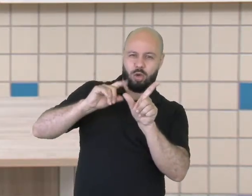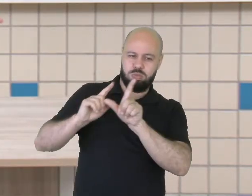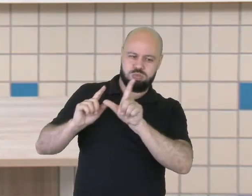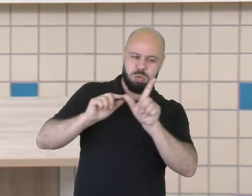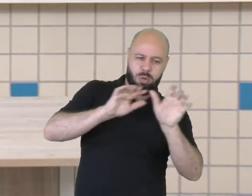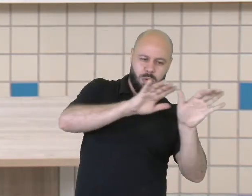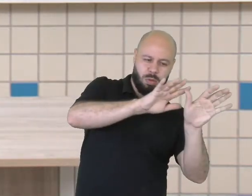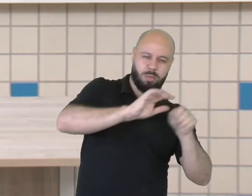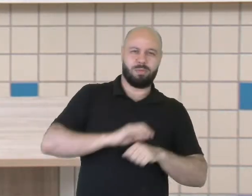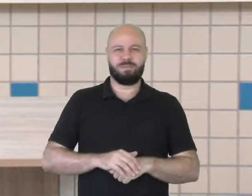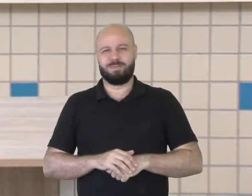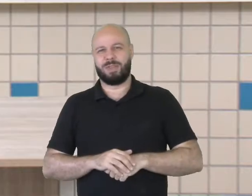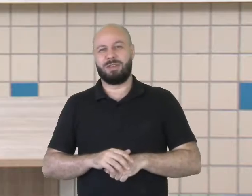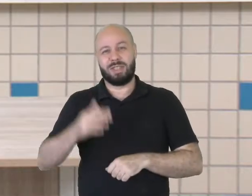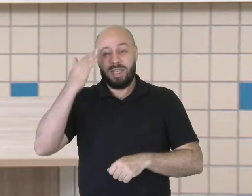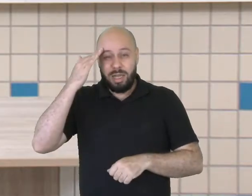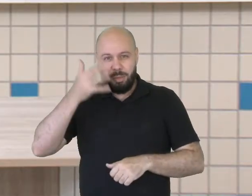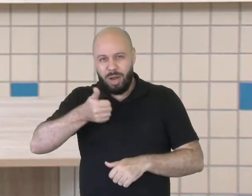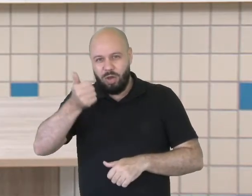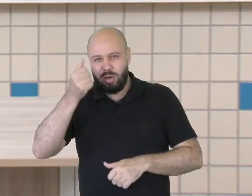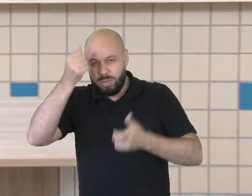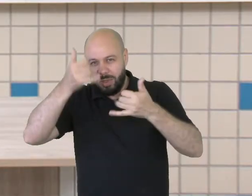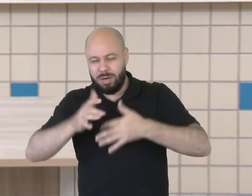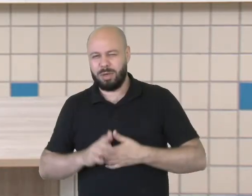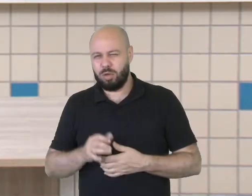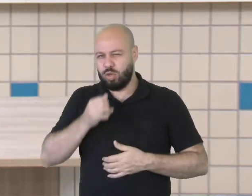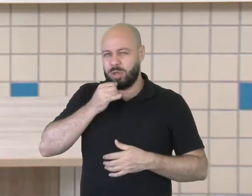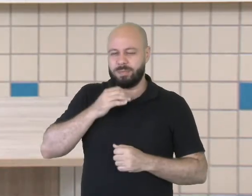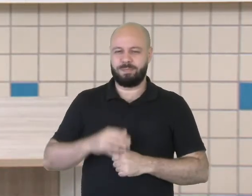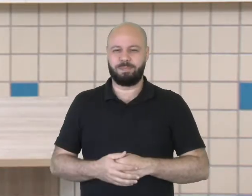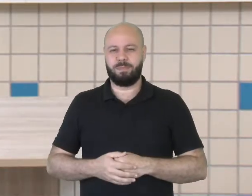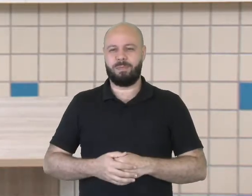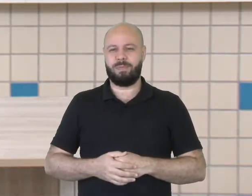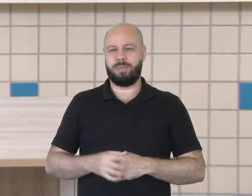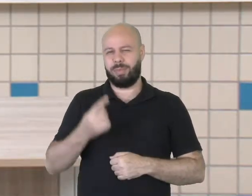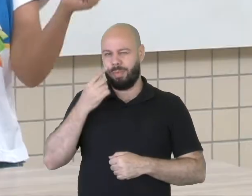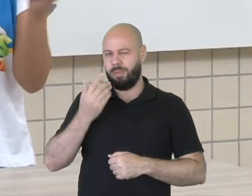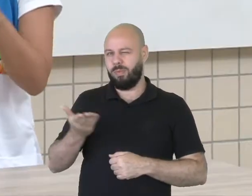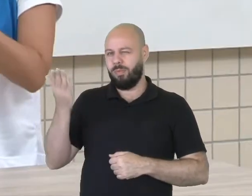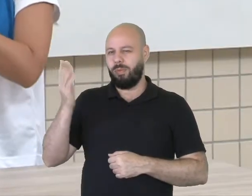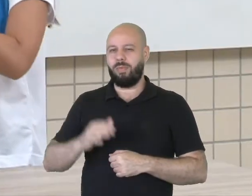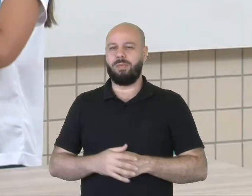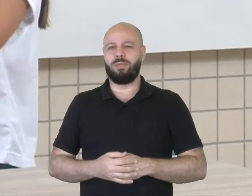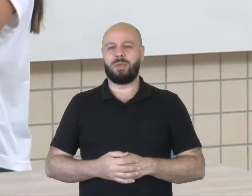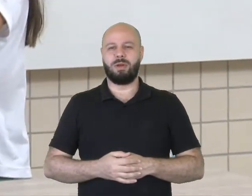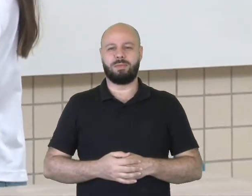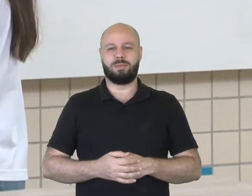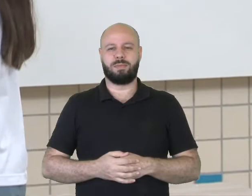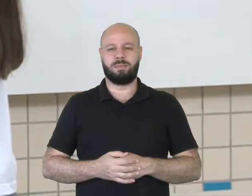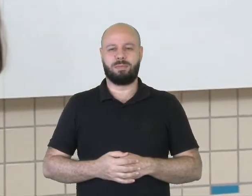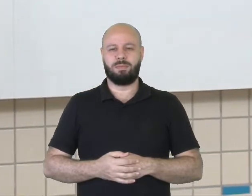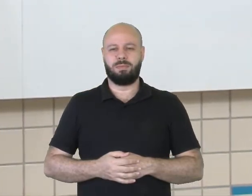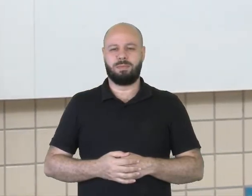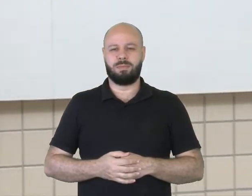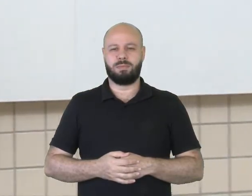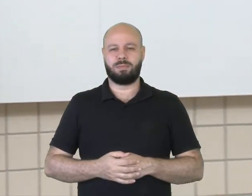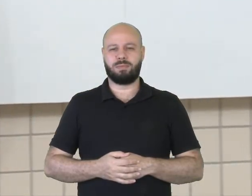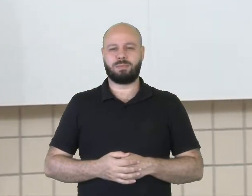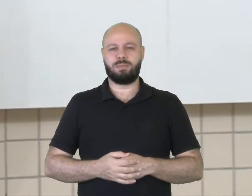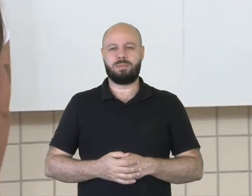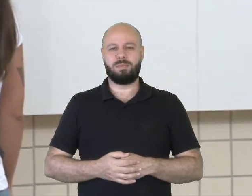o que estou falando, vou dar um exemplo para vocês. Prestem atenção. Olha só.